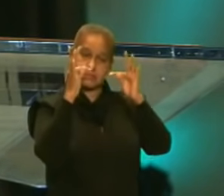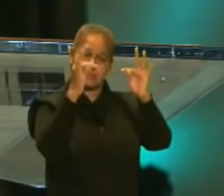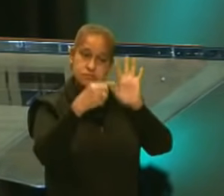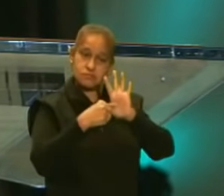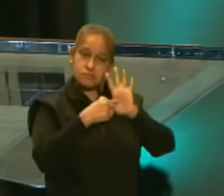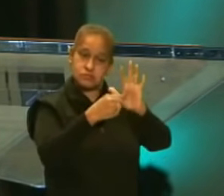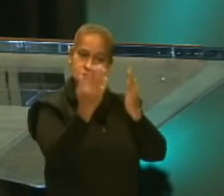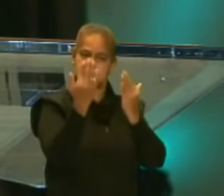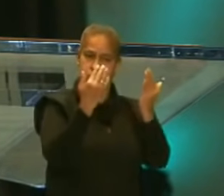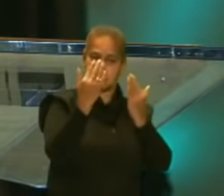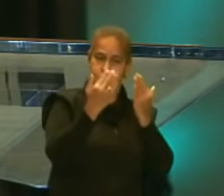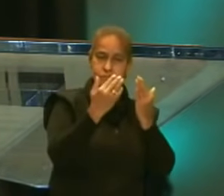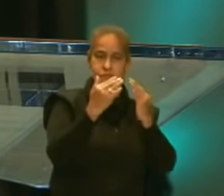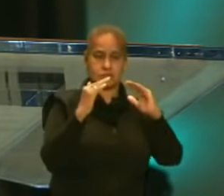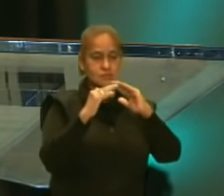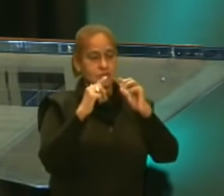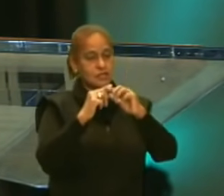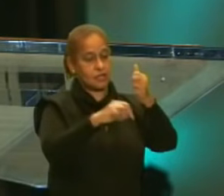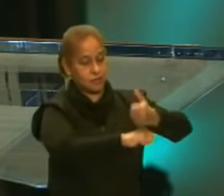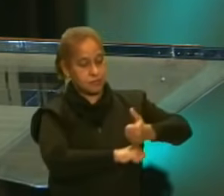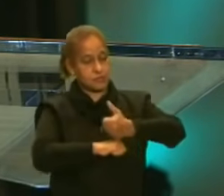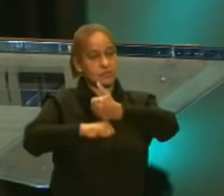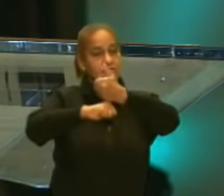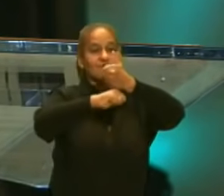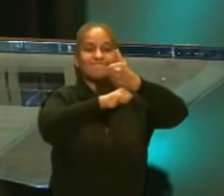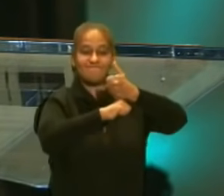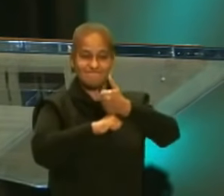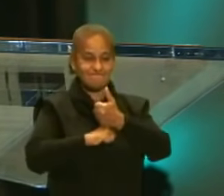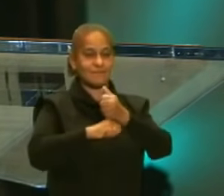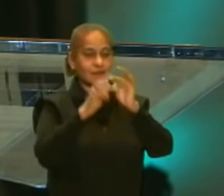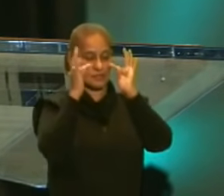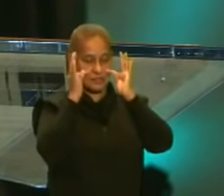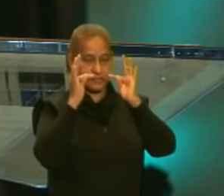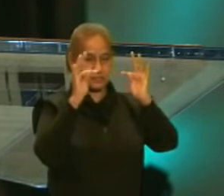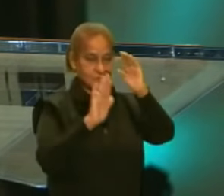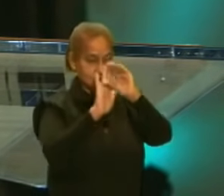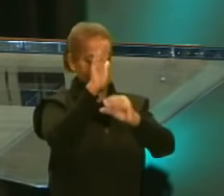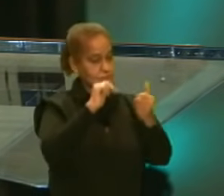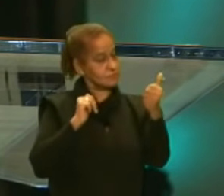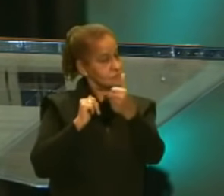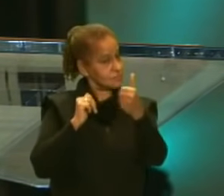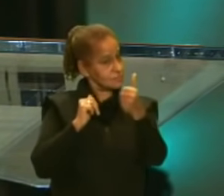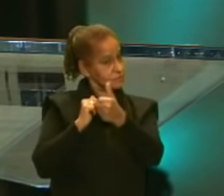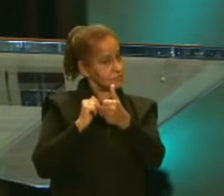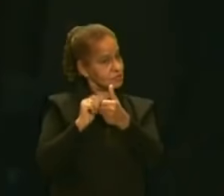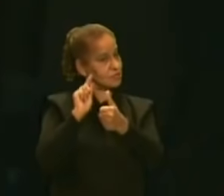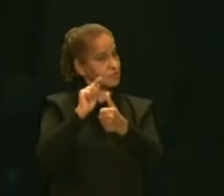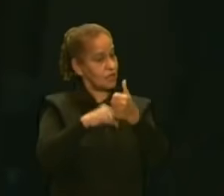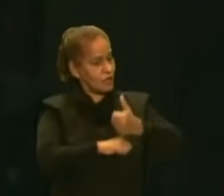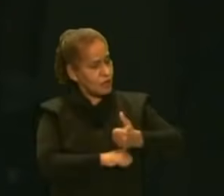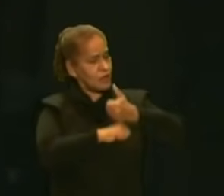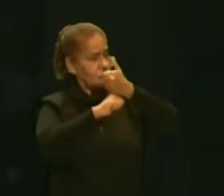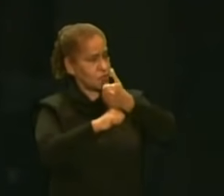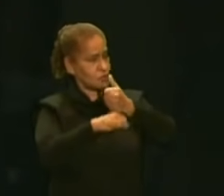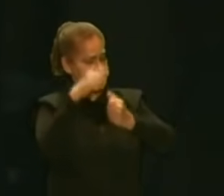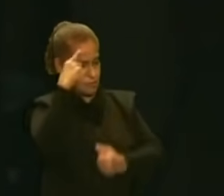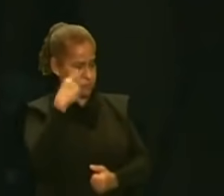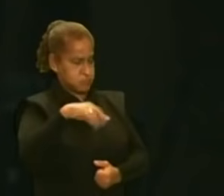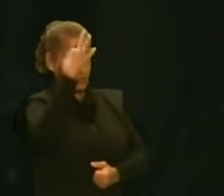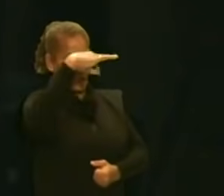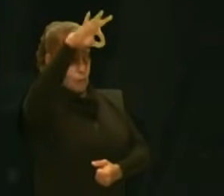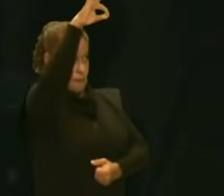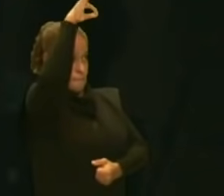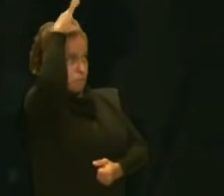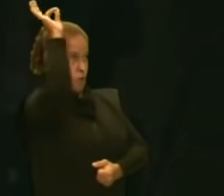igreja. E a autoridade dessas testemunhas, que está lá no capítulo 11, é a autoridade do Espírito Santo dada à